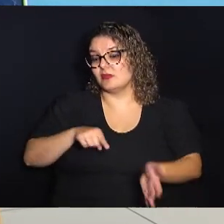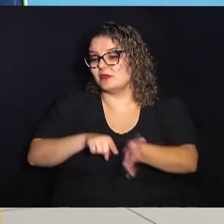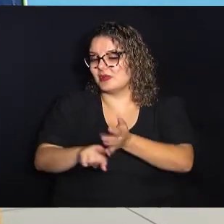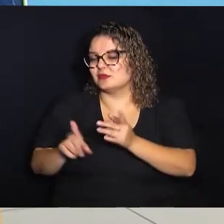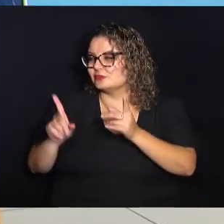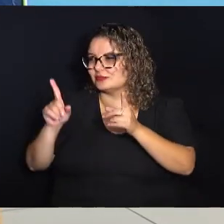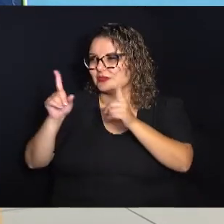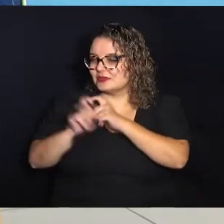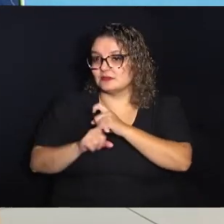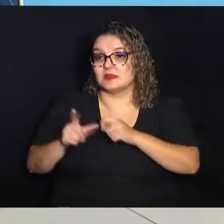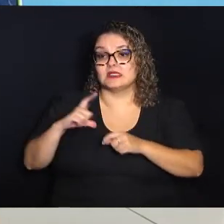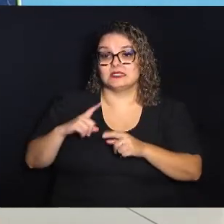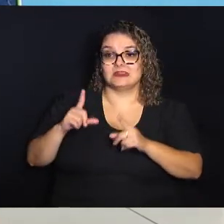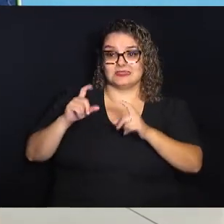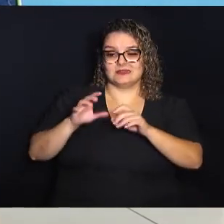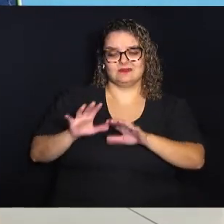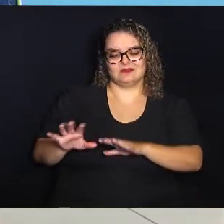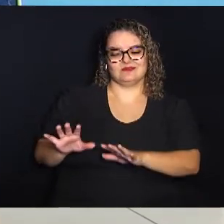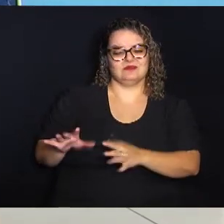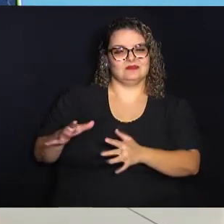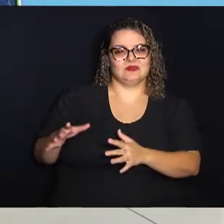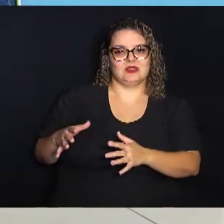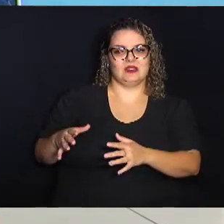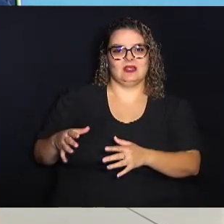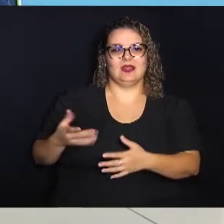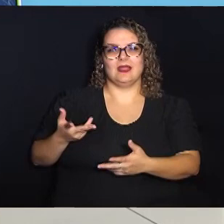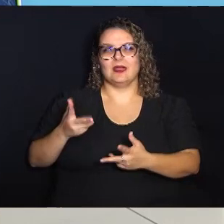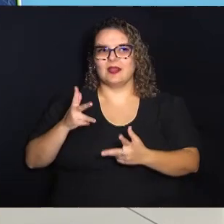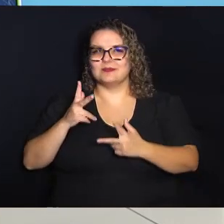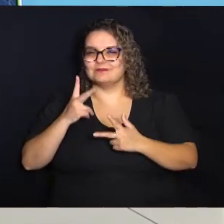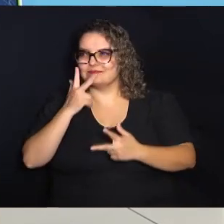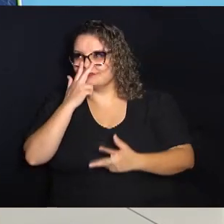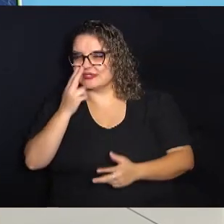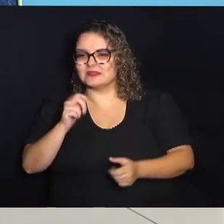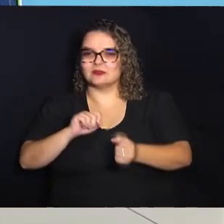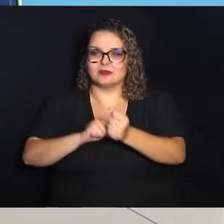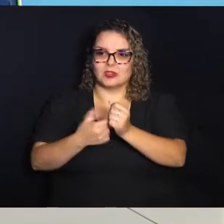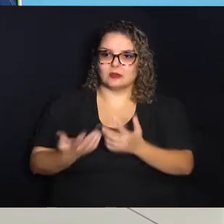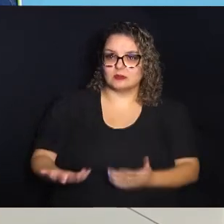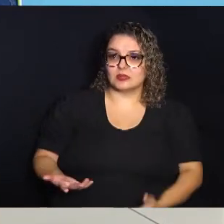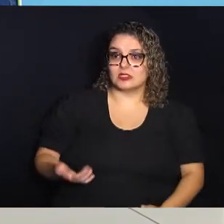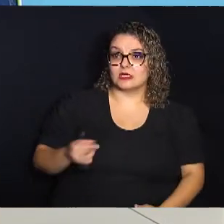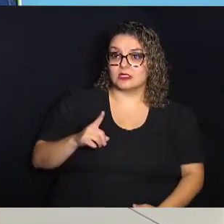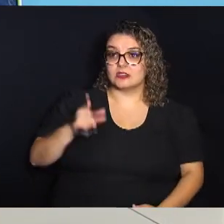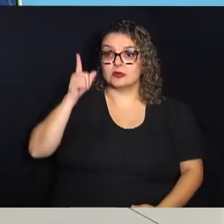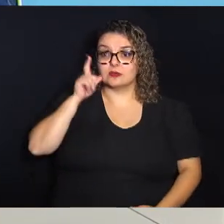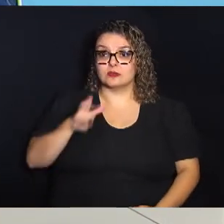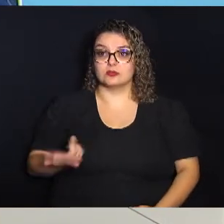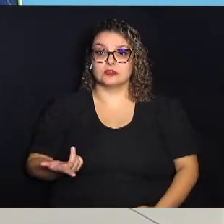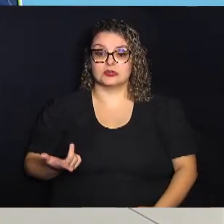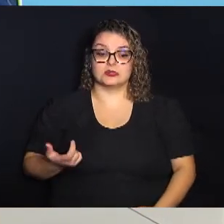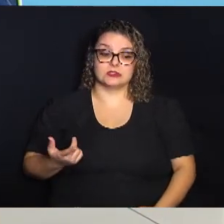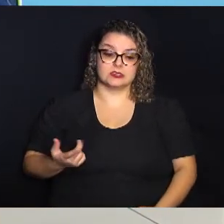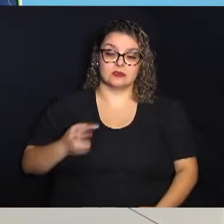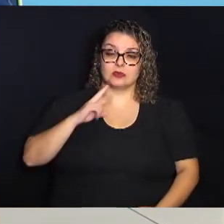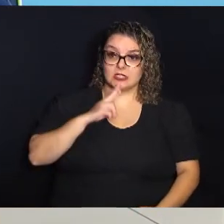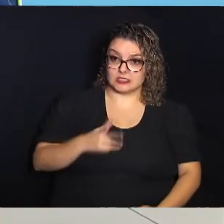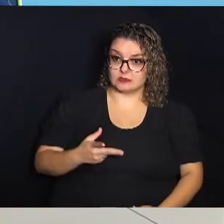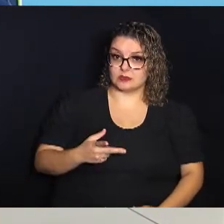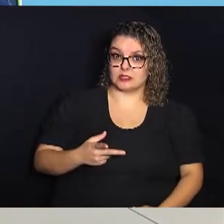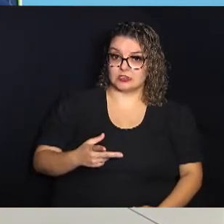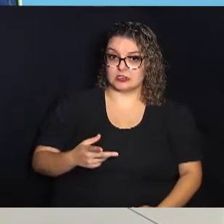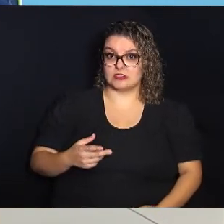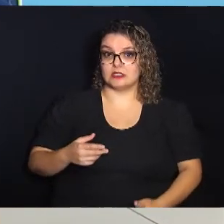mas por você ter dificuldade, você acaba deixando de lado e acaba não garantindo questões fáceis dentro de uma disciplina